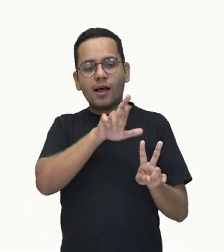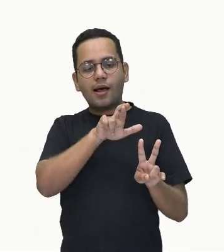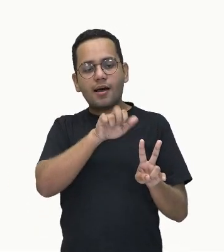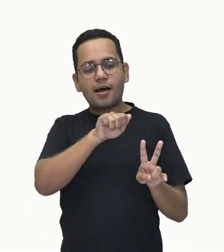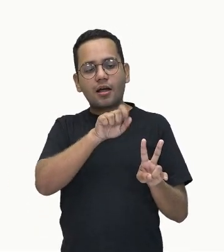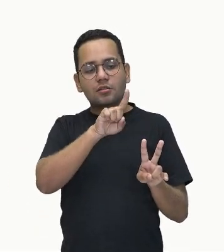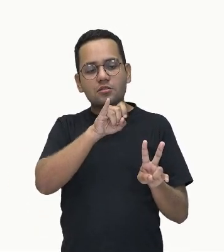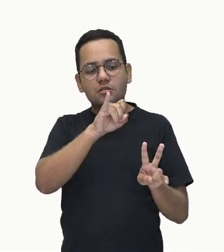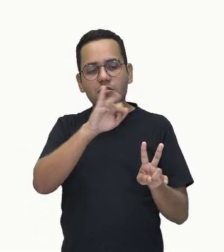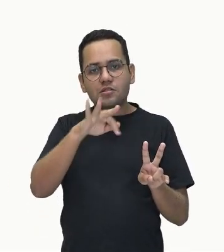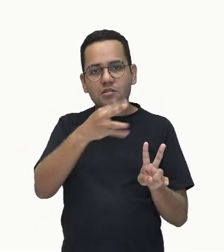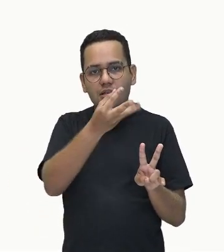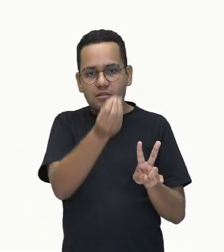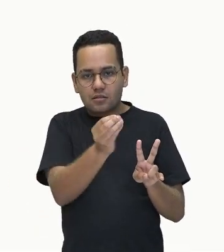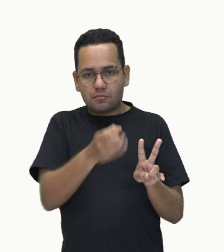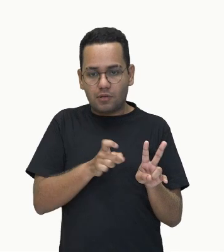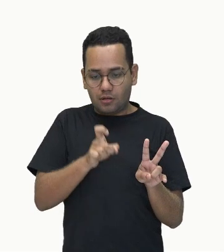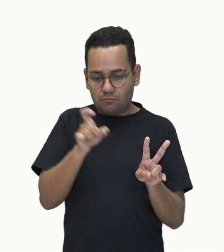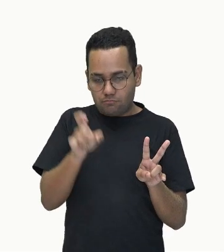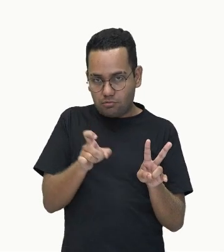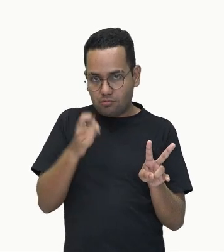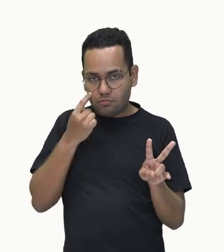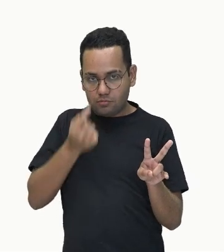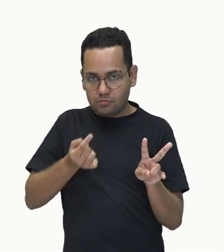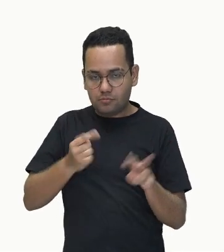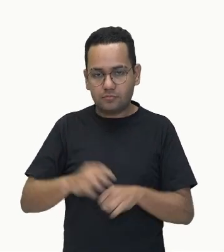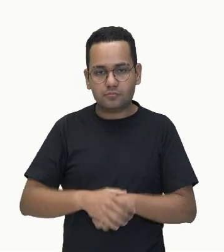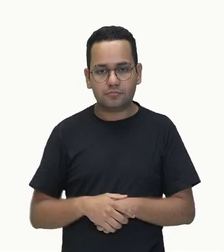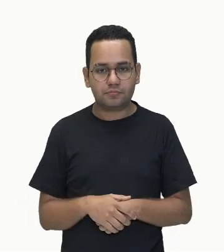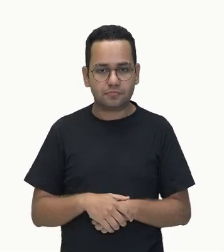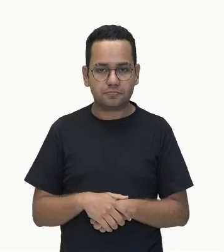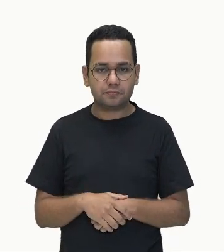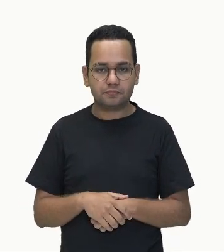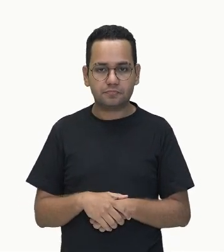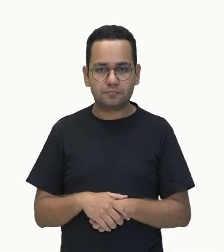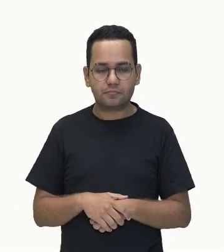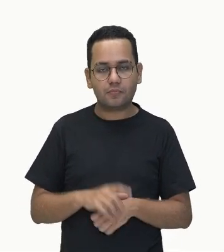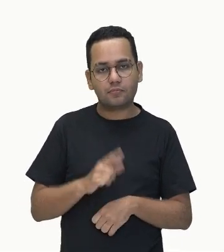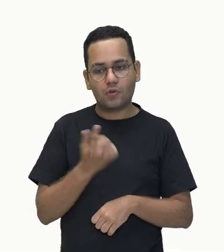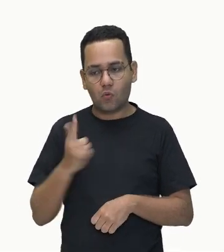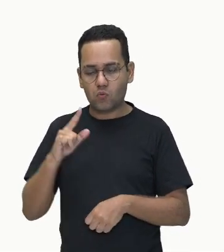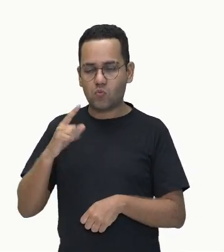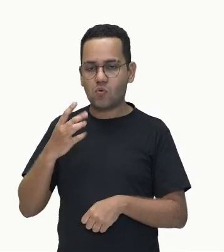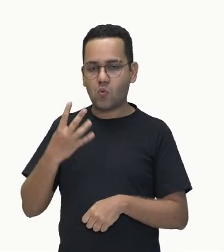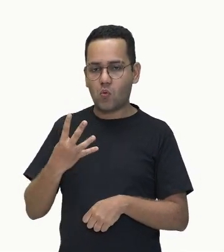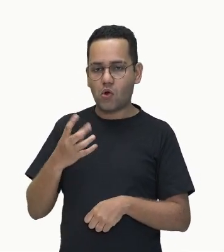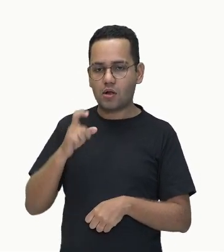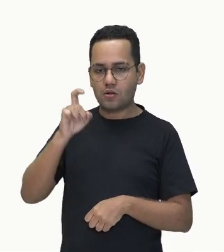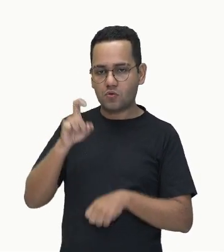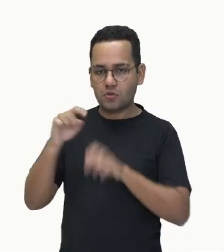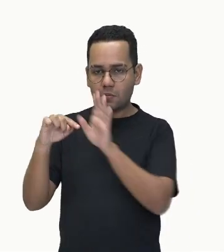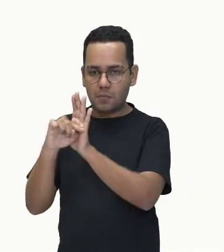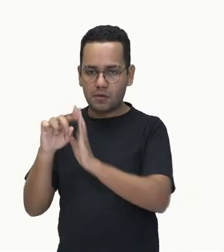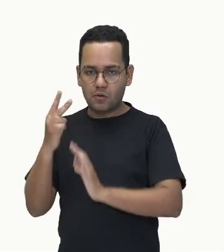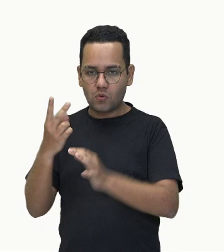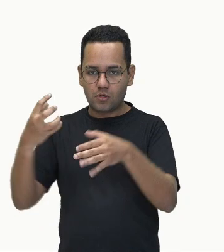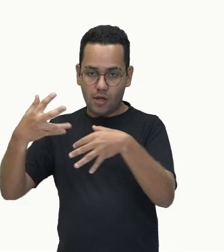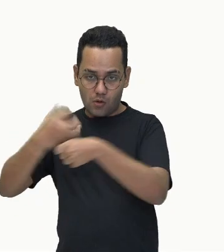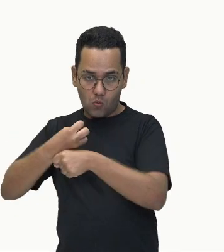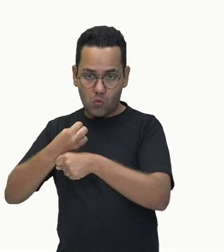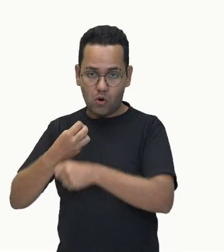radiação aqui eu tenho mais um exemplo de equação exponencial ó tenho as